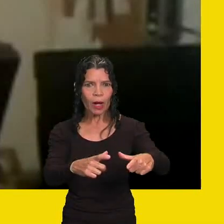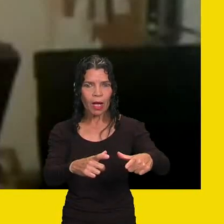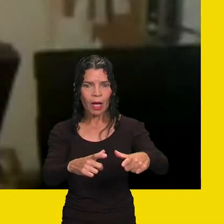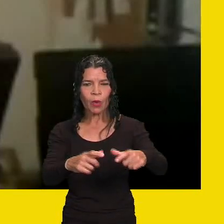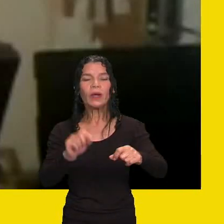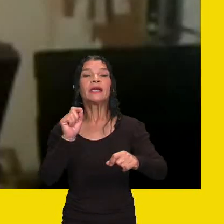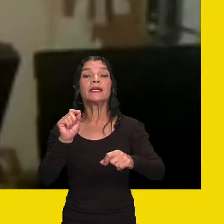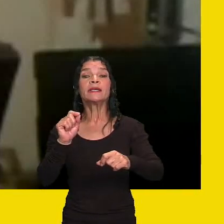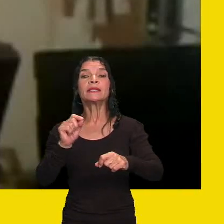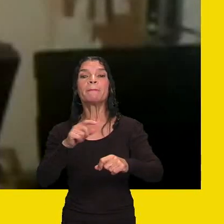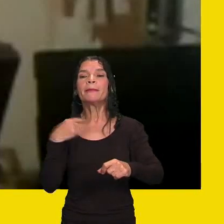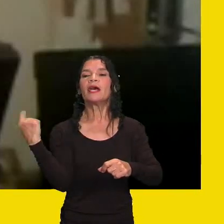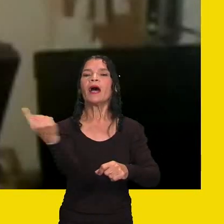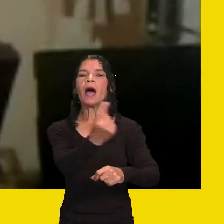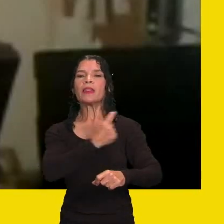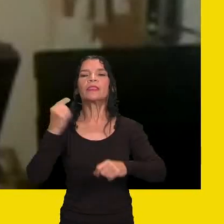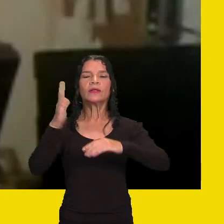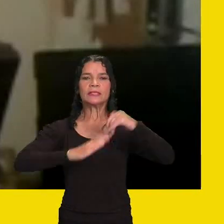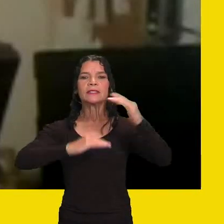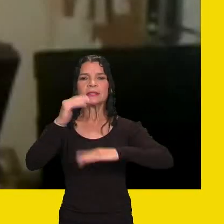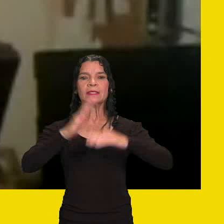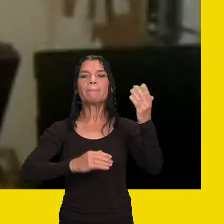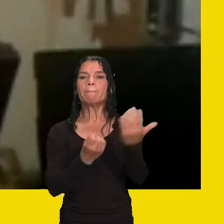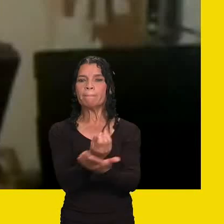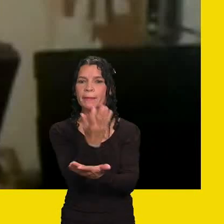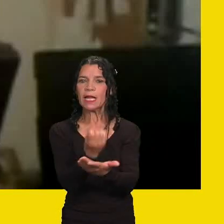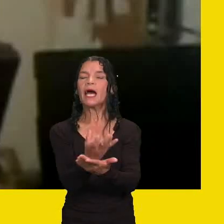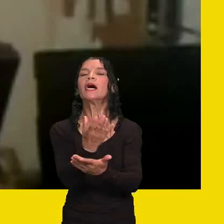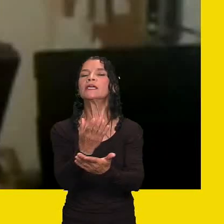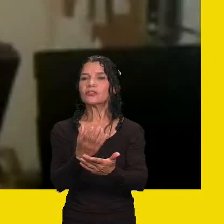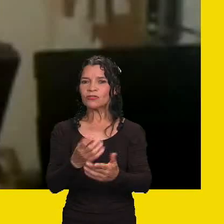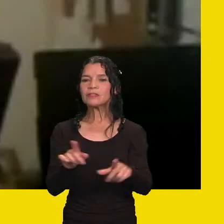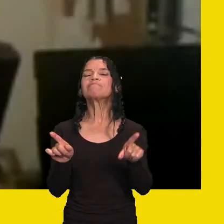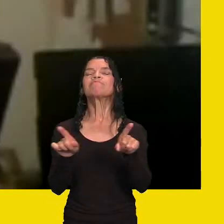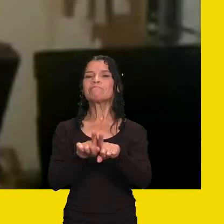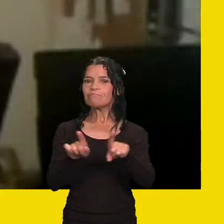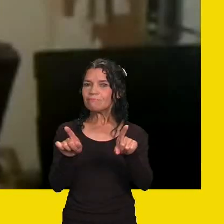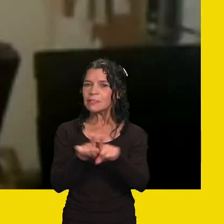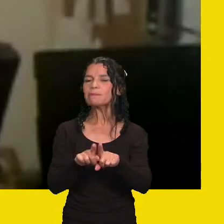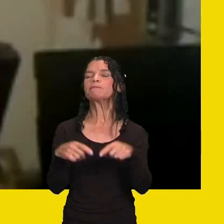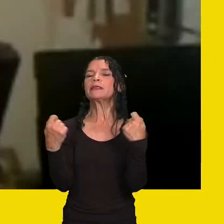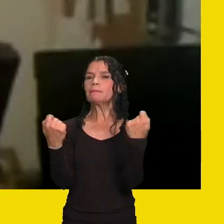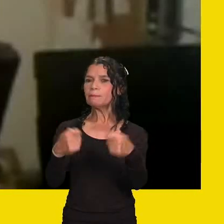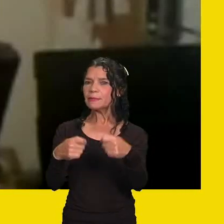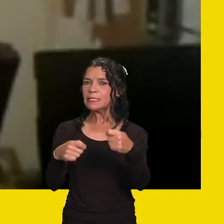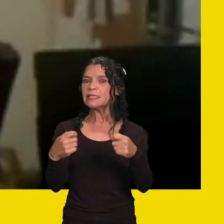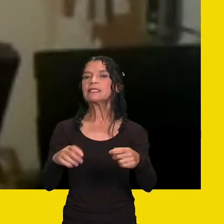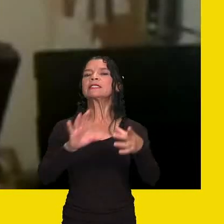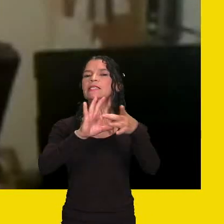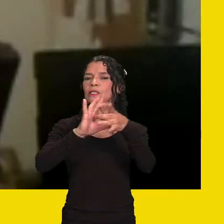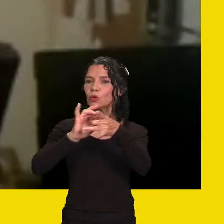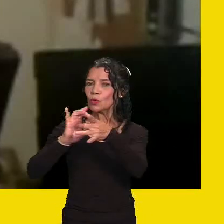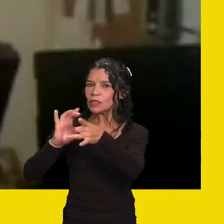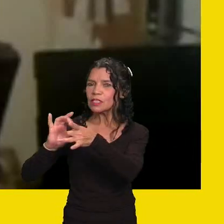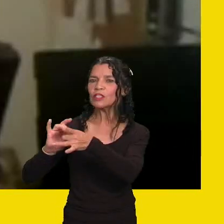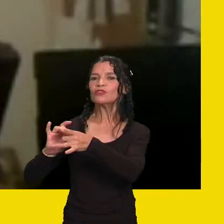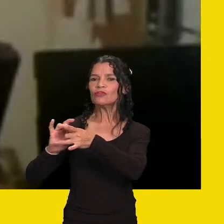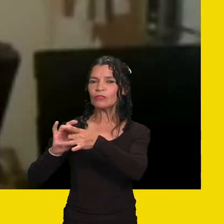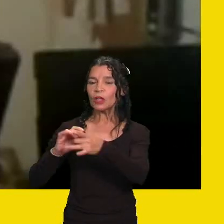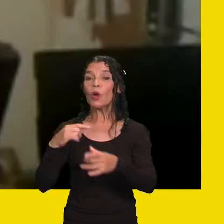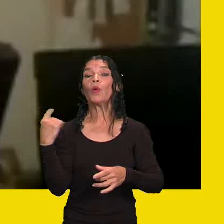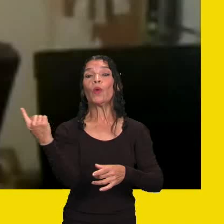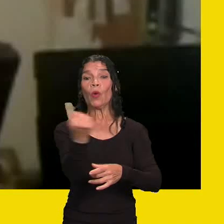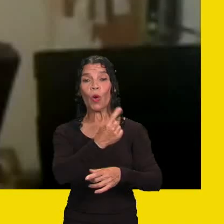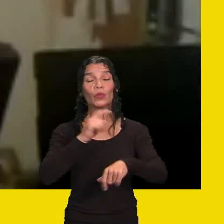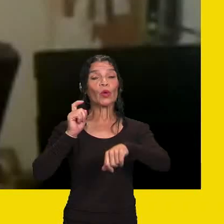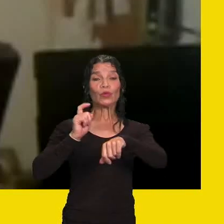e a nossa prática alfabetizadora, ela também deve ser contextualizada com o nosso